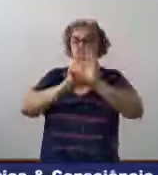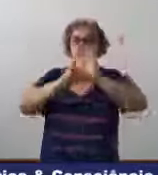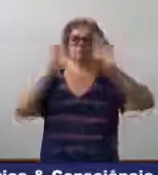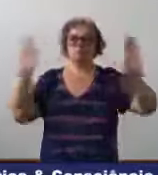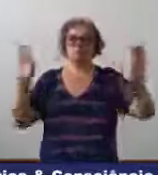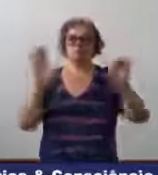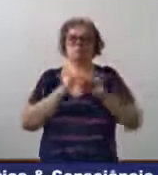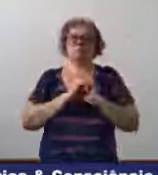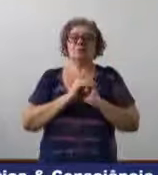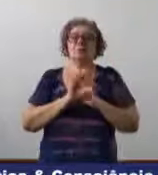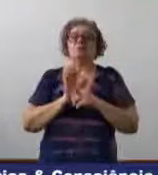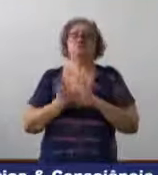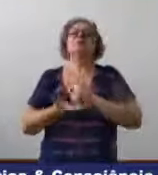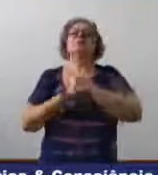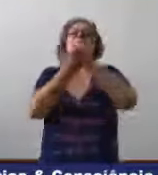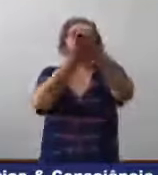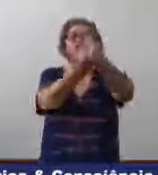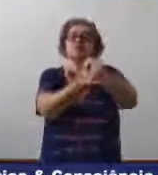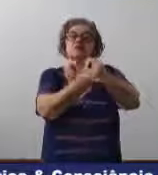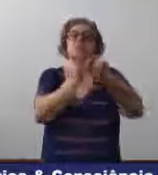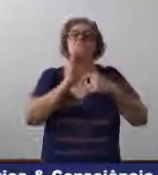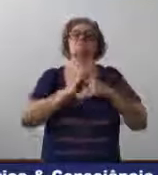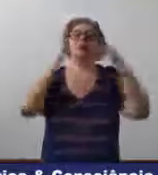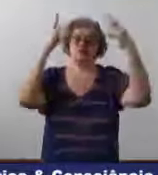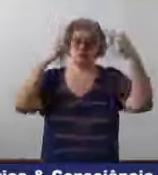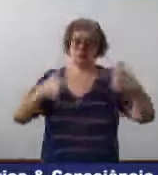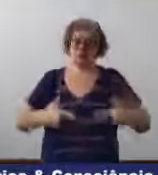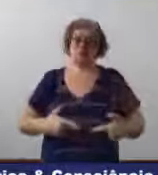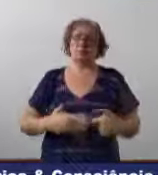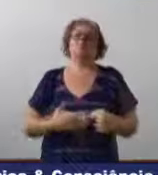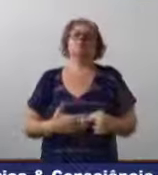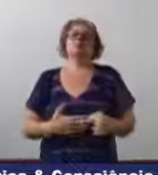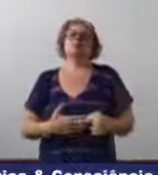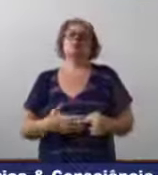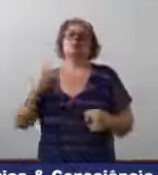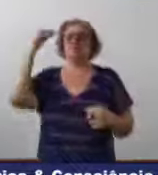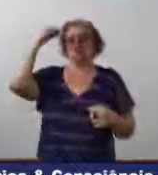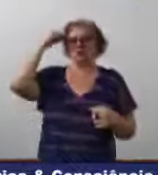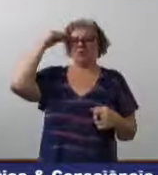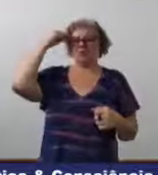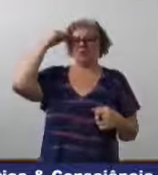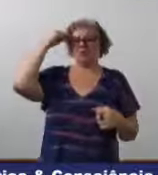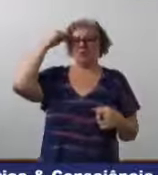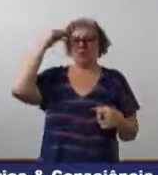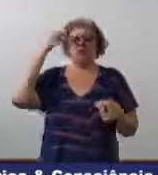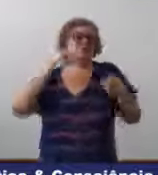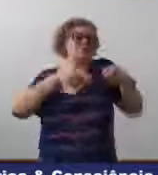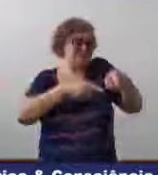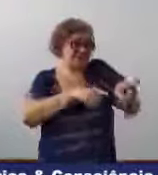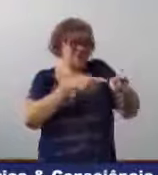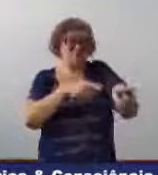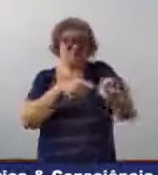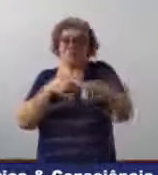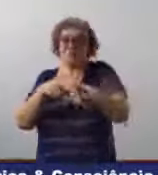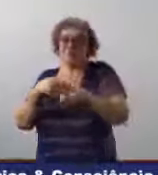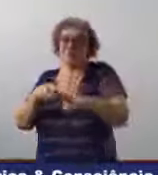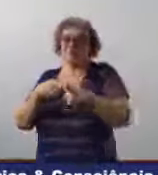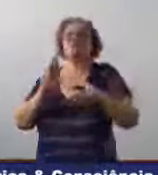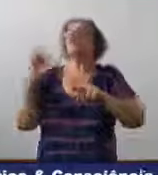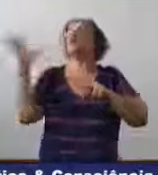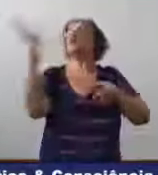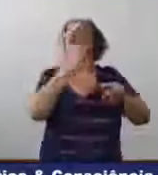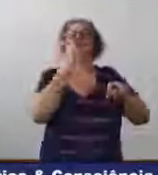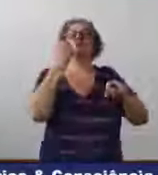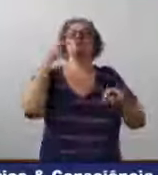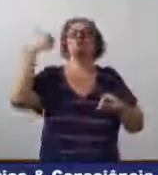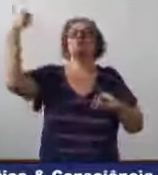panorama, traz à baila a explicação de que a nossa consciência influencia os